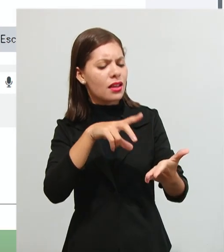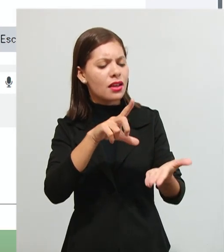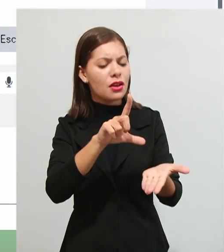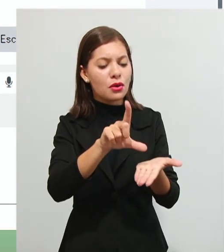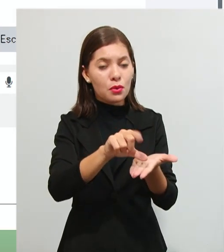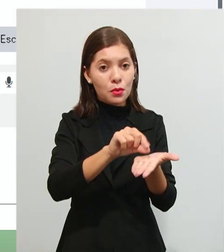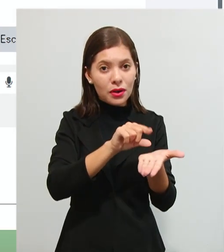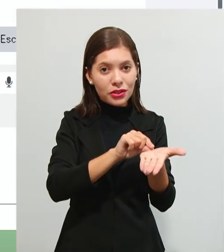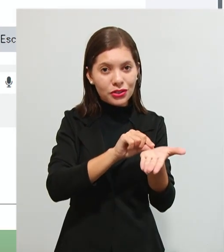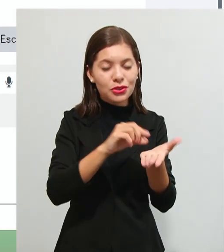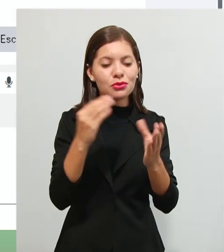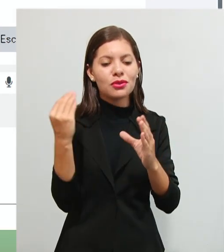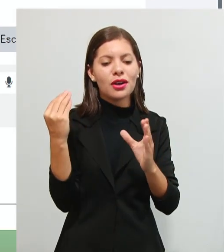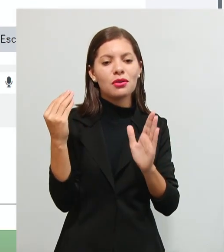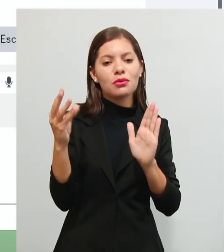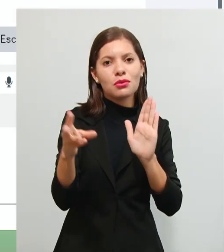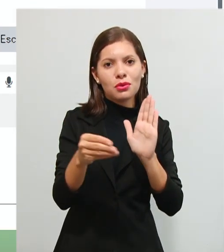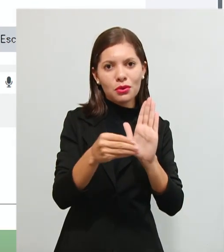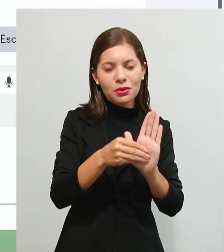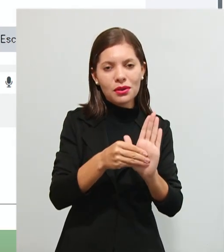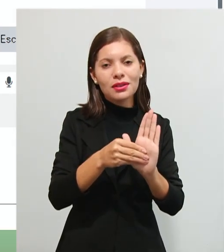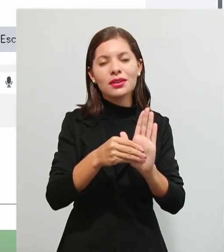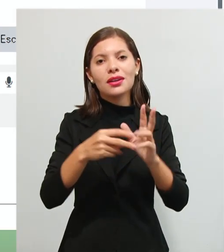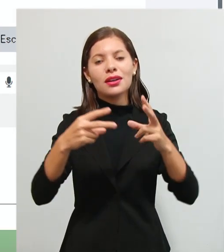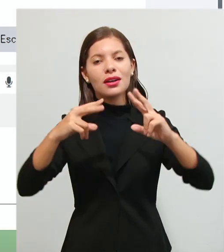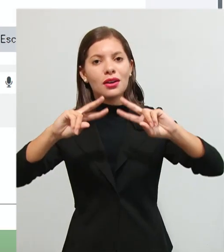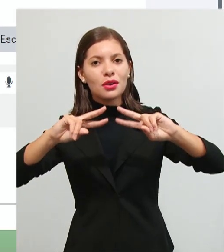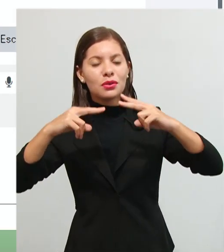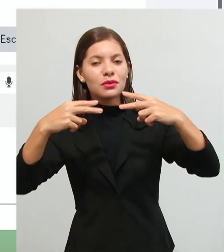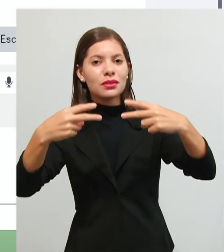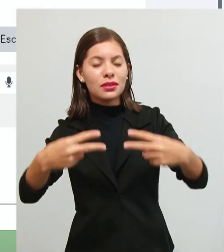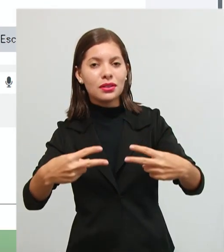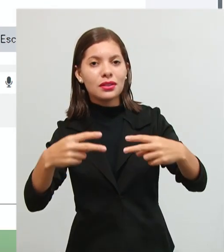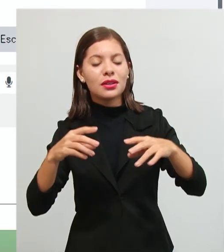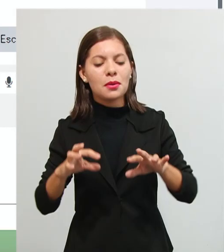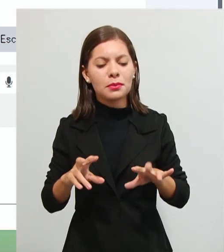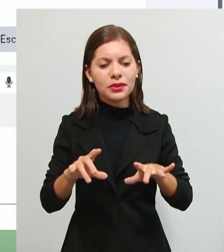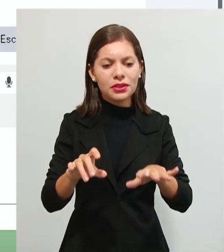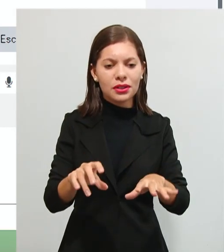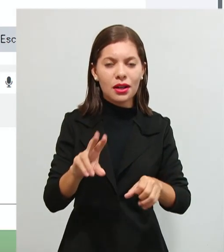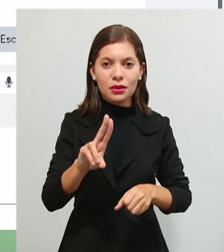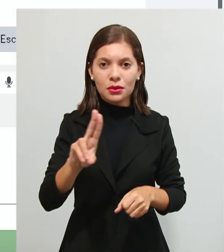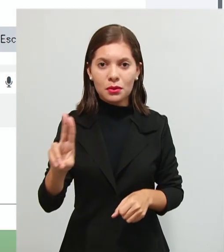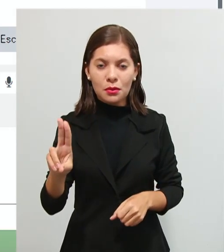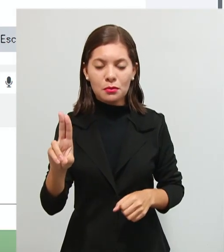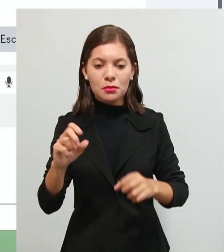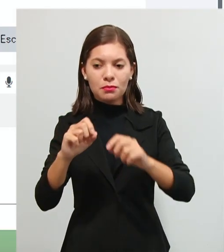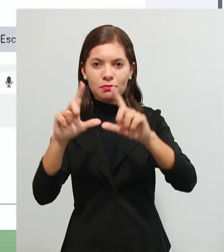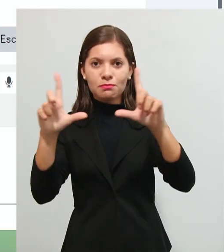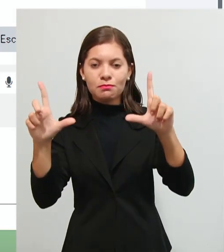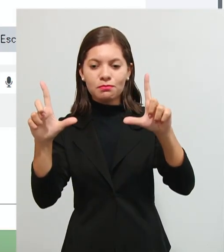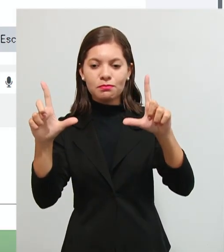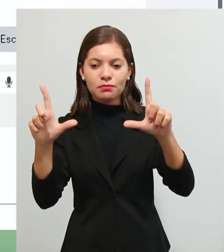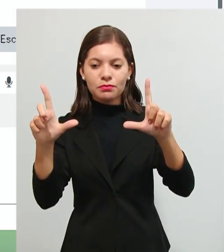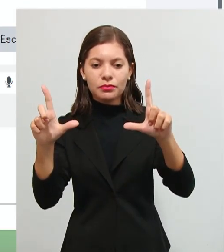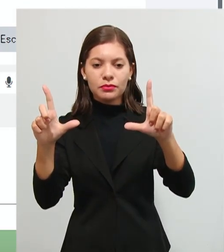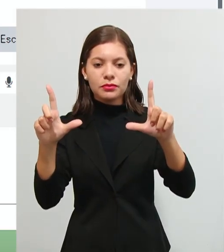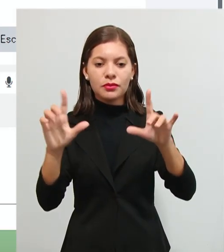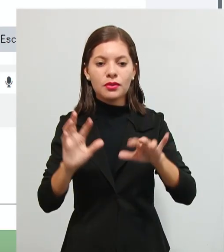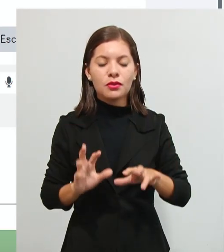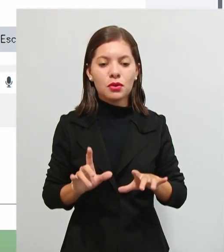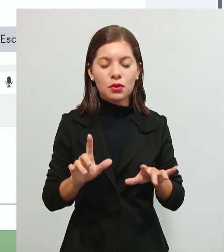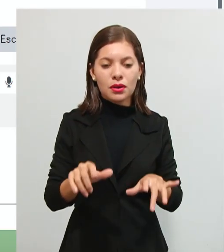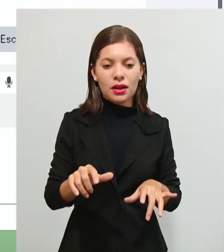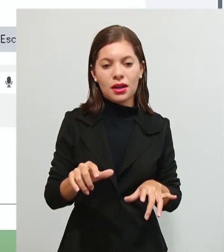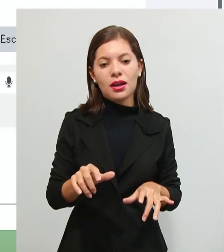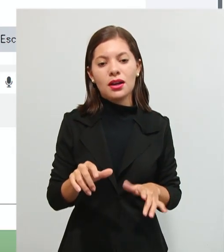o link do meu artigo. Então eu vou, primeiro, digitar o nome que vai ficar visível. Vou colocar aqui,